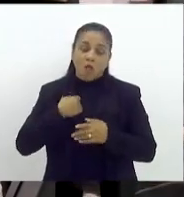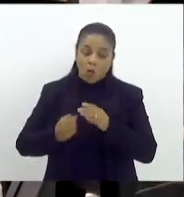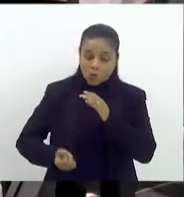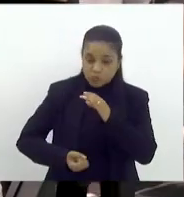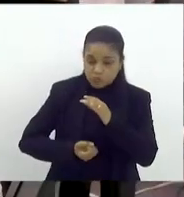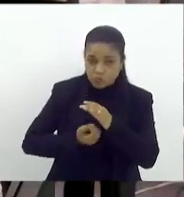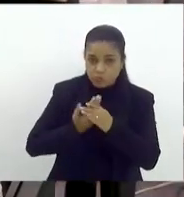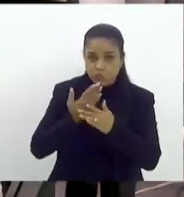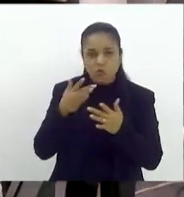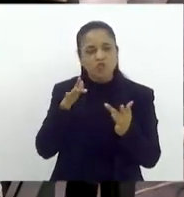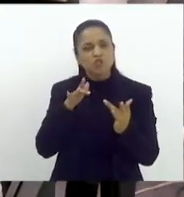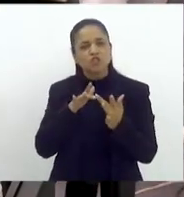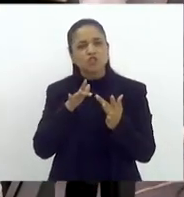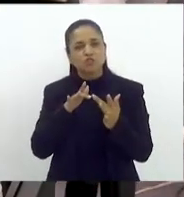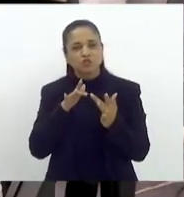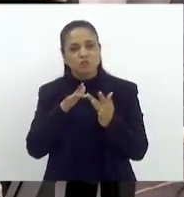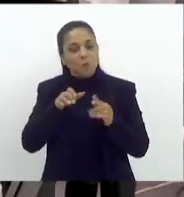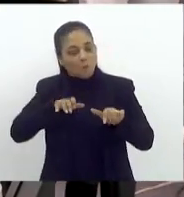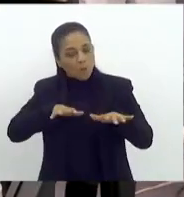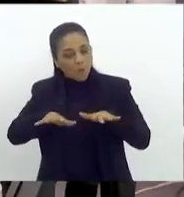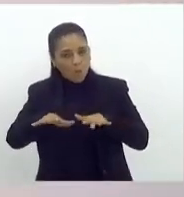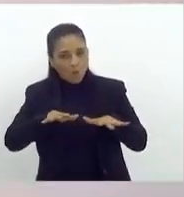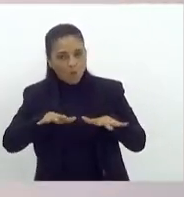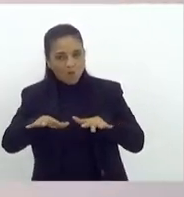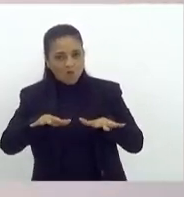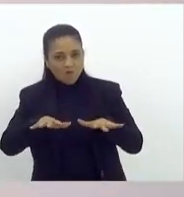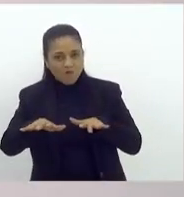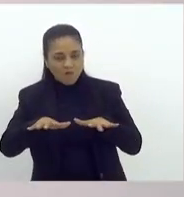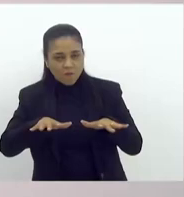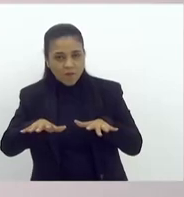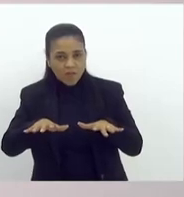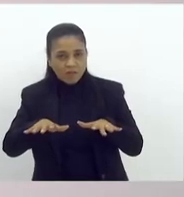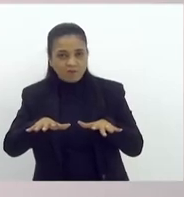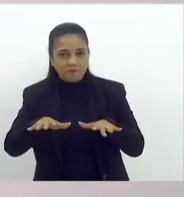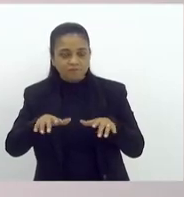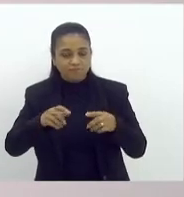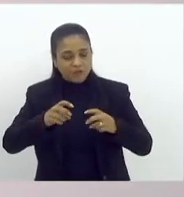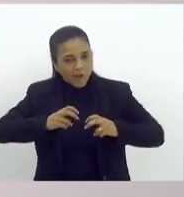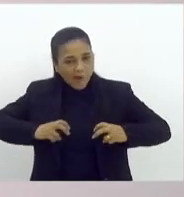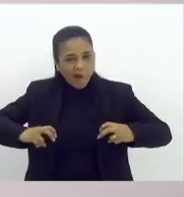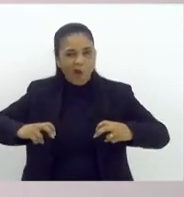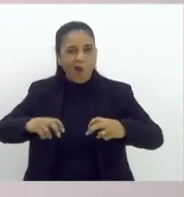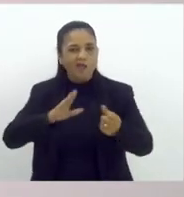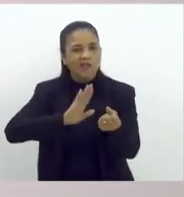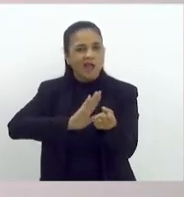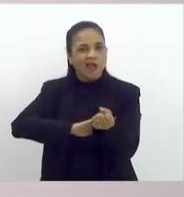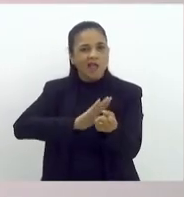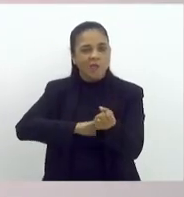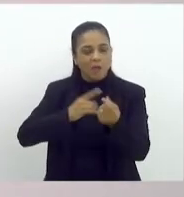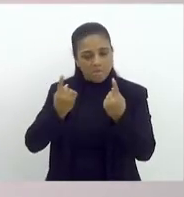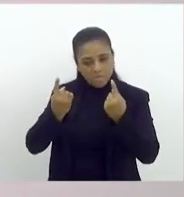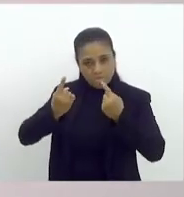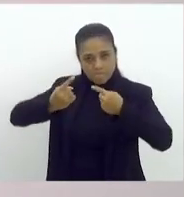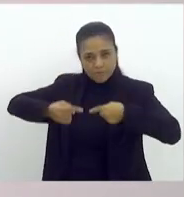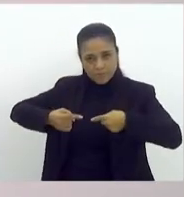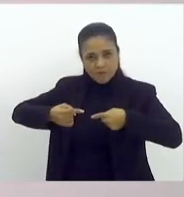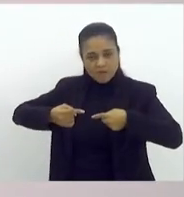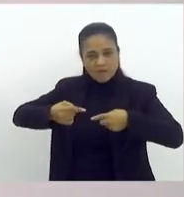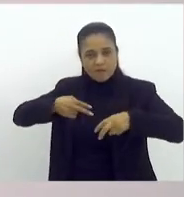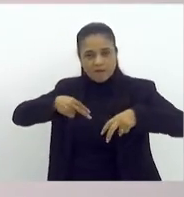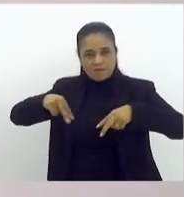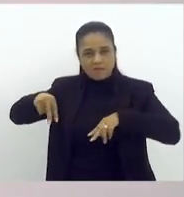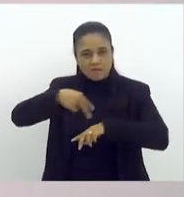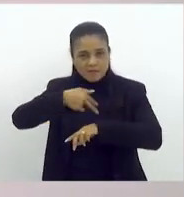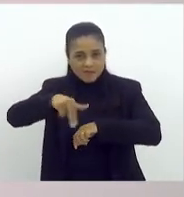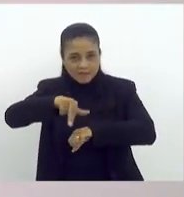uma intimidade maior com o movimento quando eu me aproximei das rodas de rima e batalhas né meu primeiro